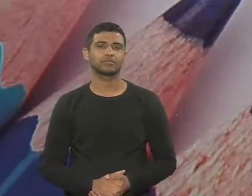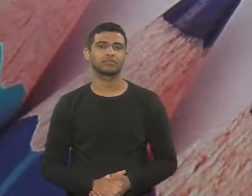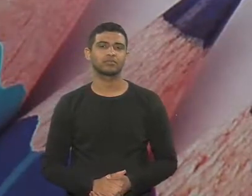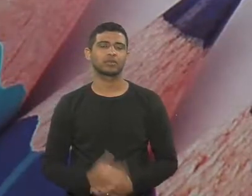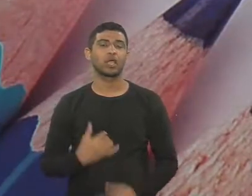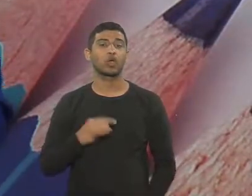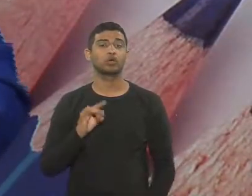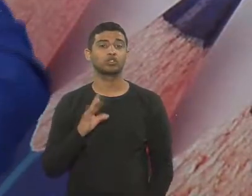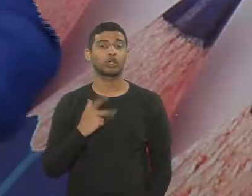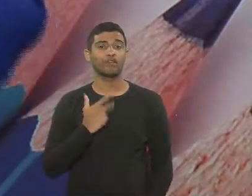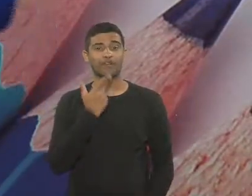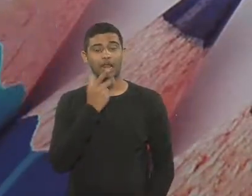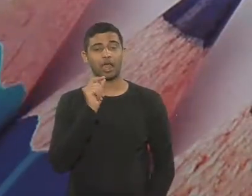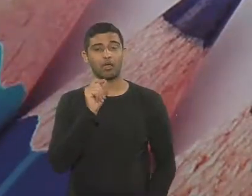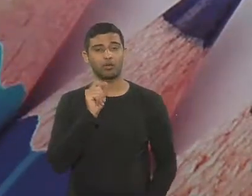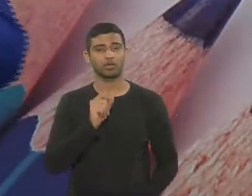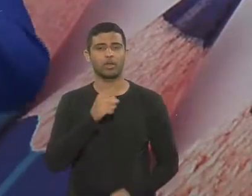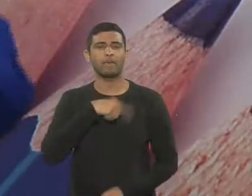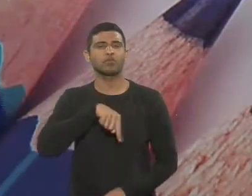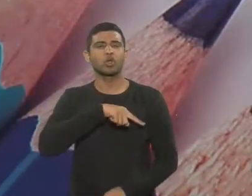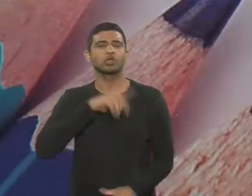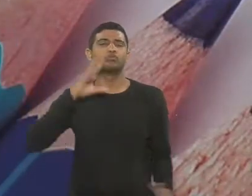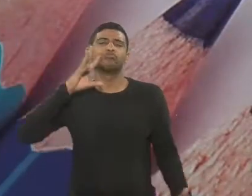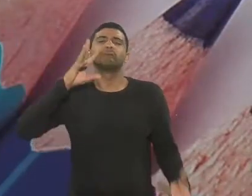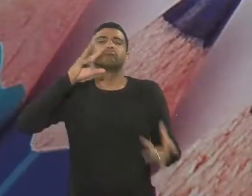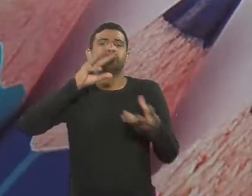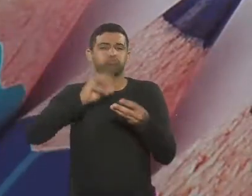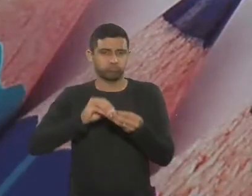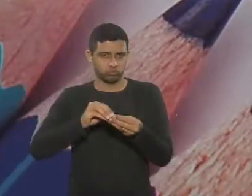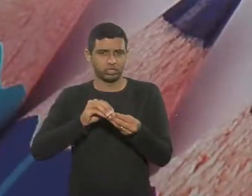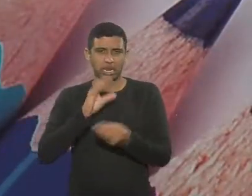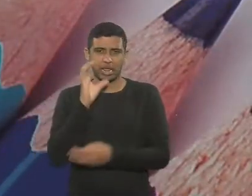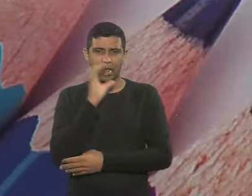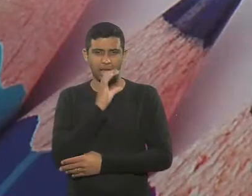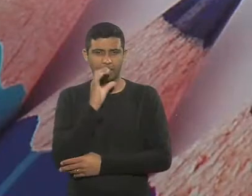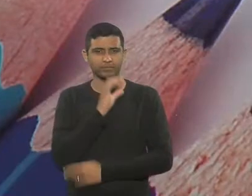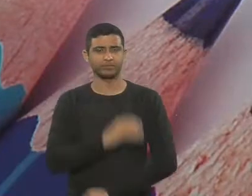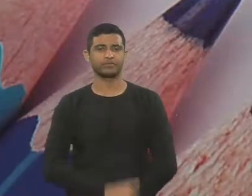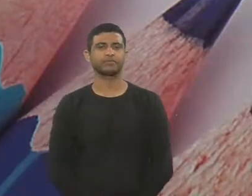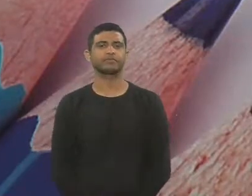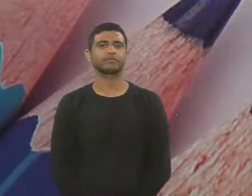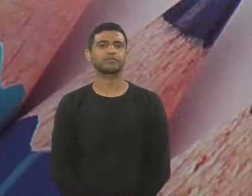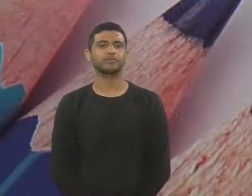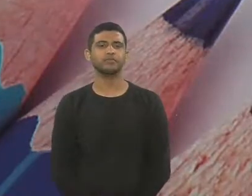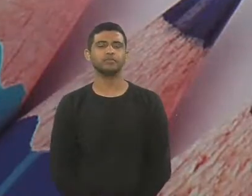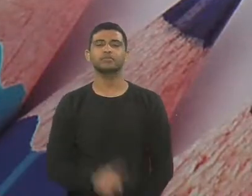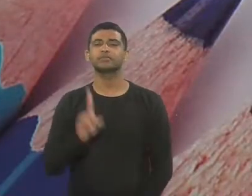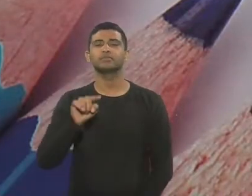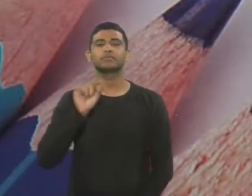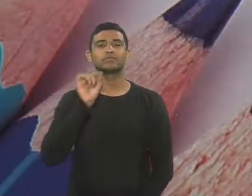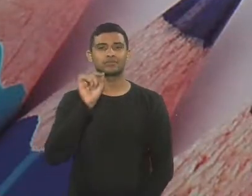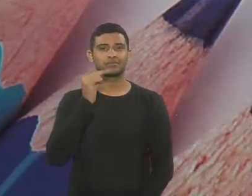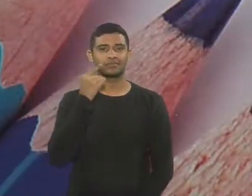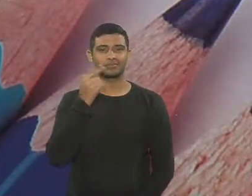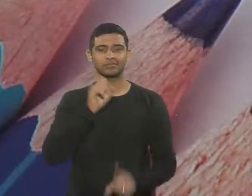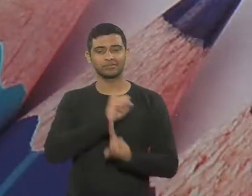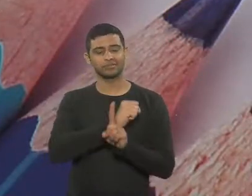vou acrescentar uma coisinha mais para a gente resumir bem rapidinho, que é o seguinte: